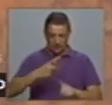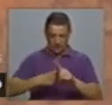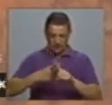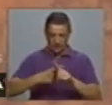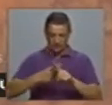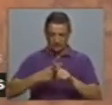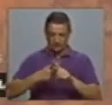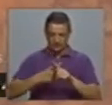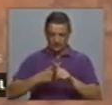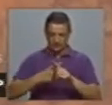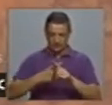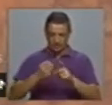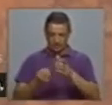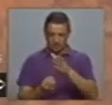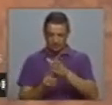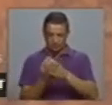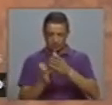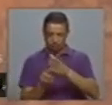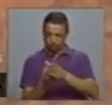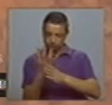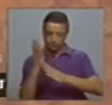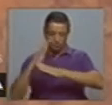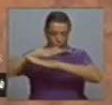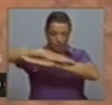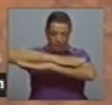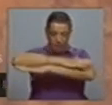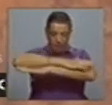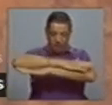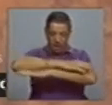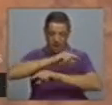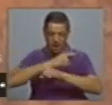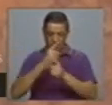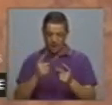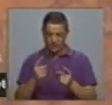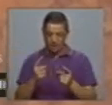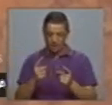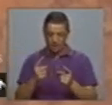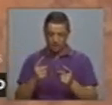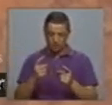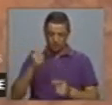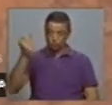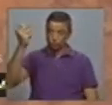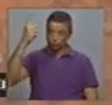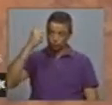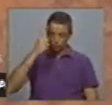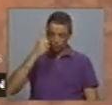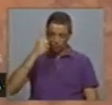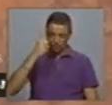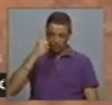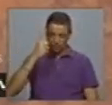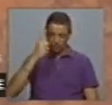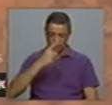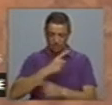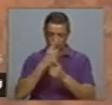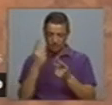um vulcão terrestre, seres humanos a contemplar o nascer do Sol, quando nas suas costas